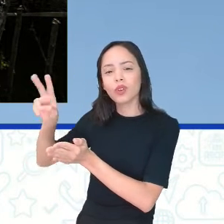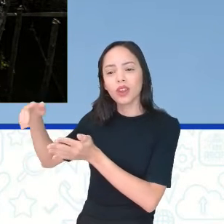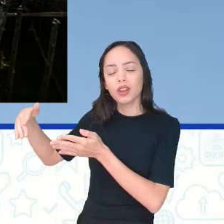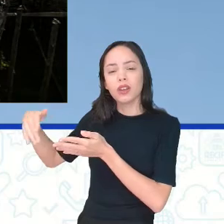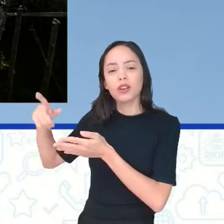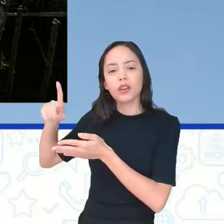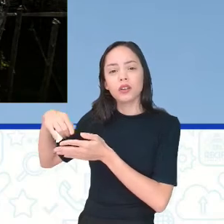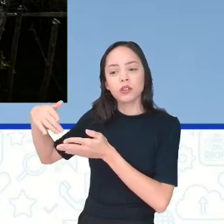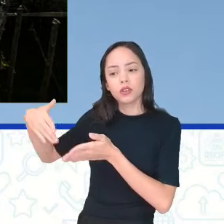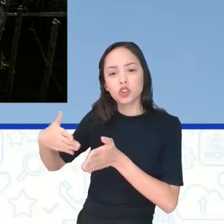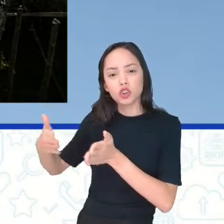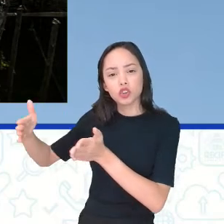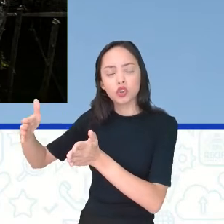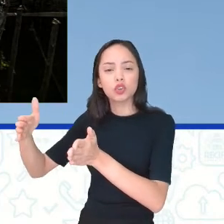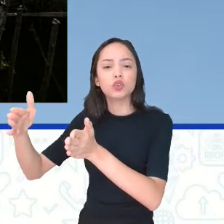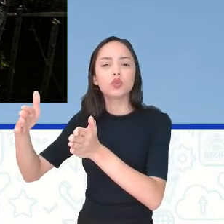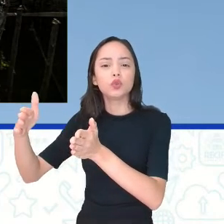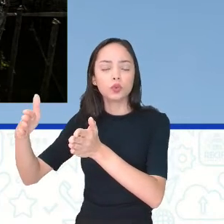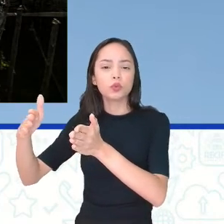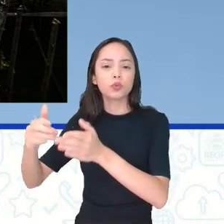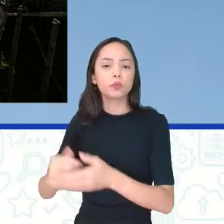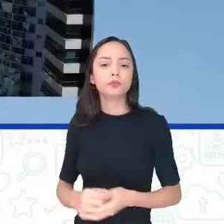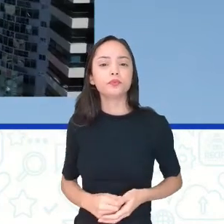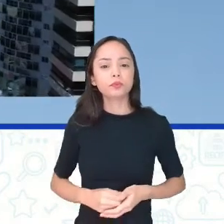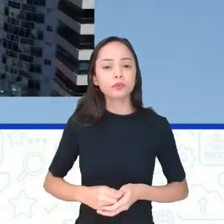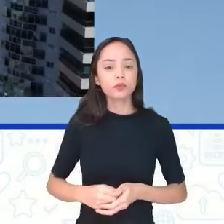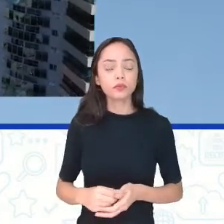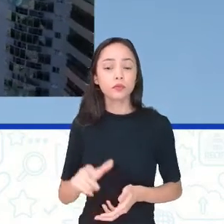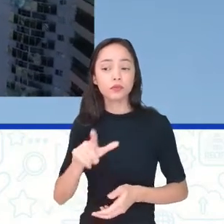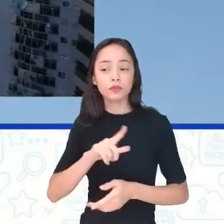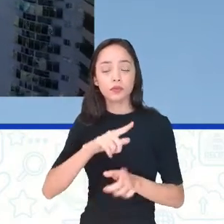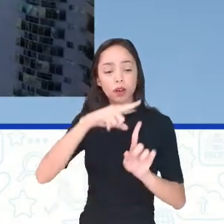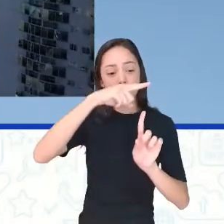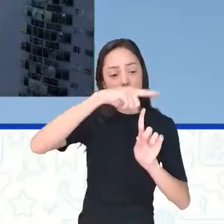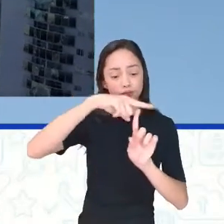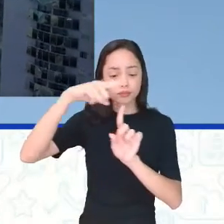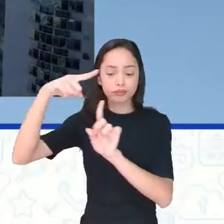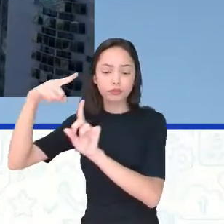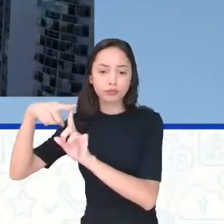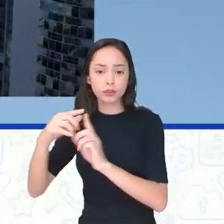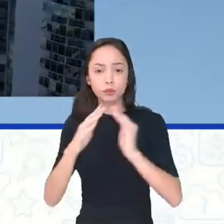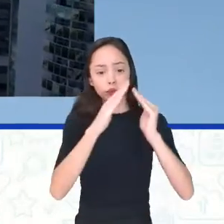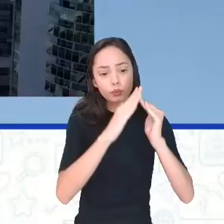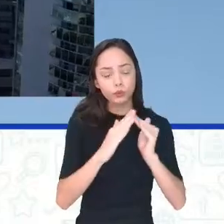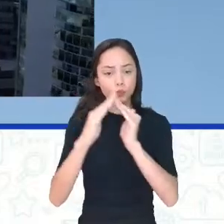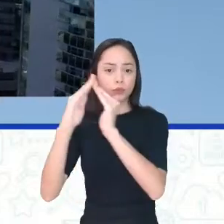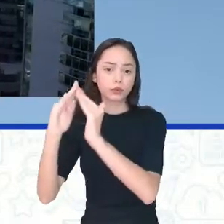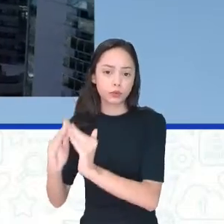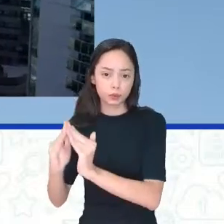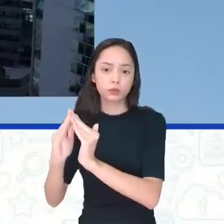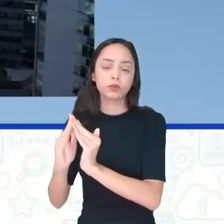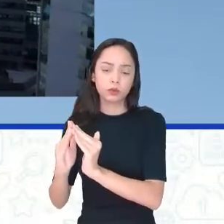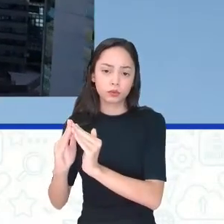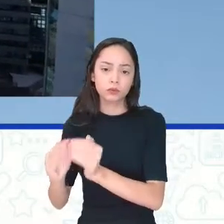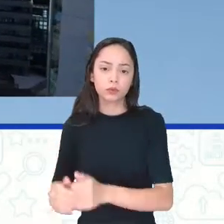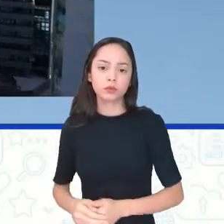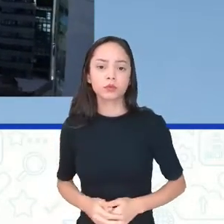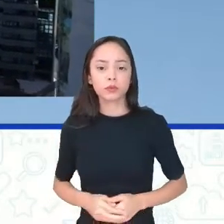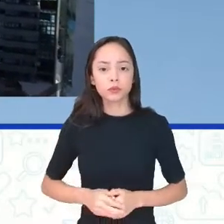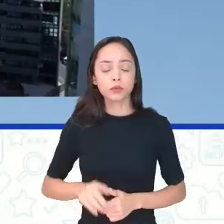também, tá? E são dois tipos de habitações, tá? São